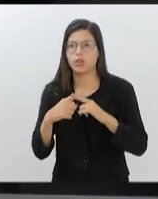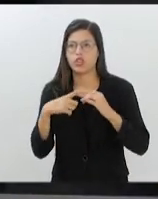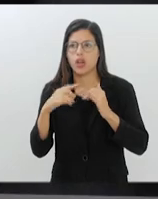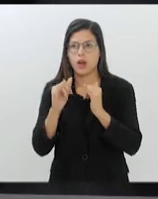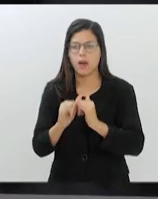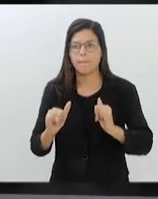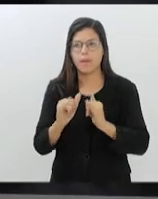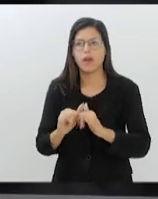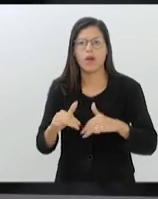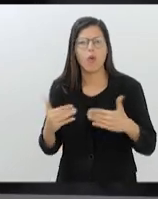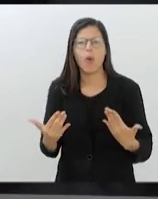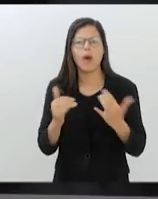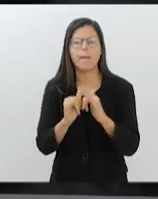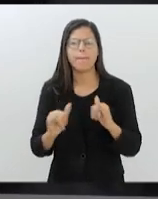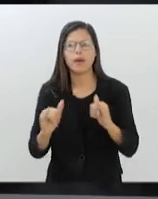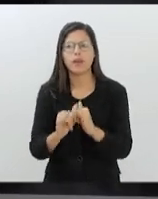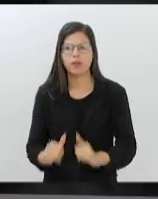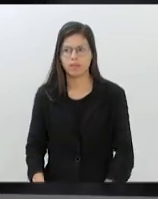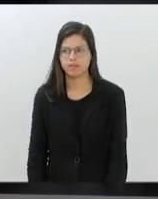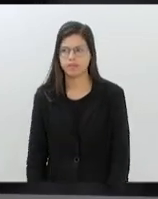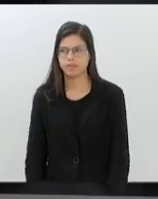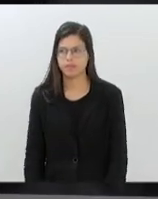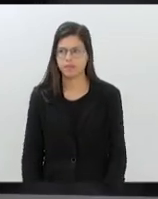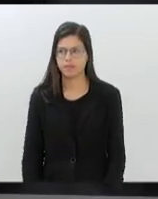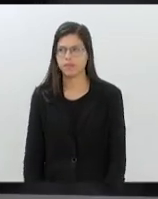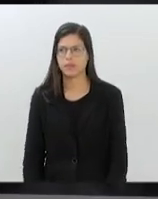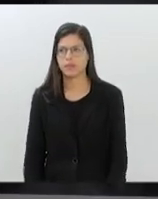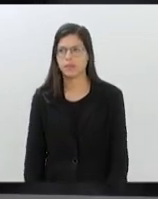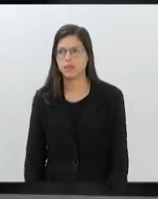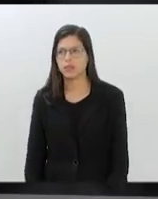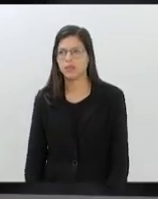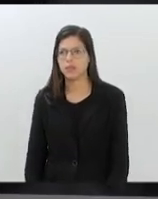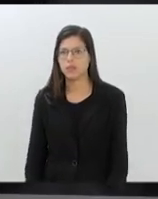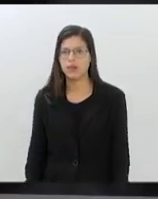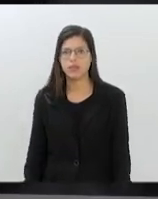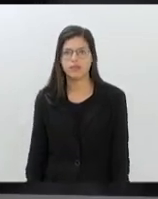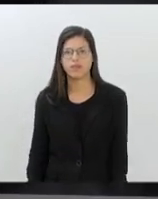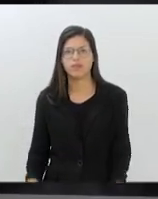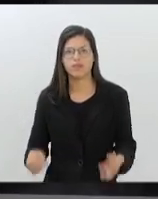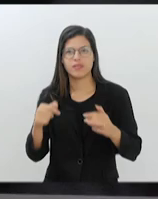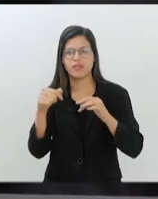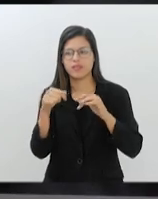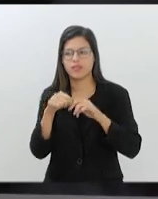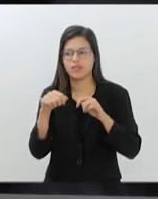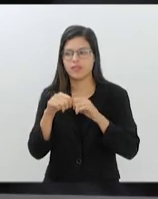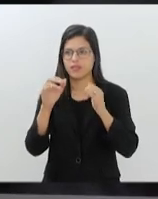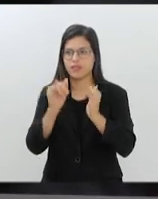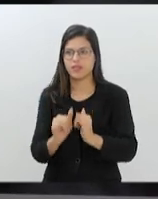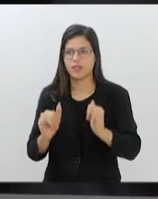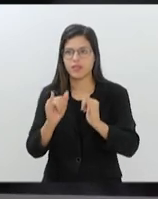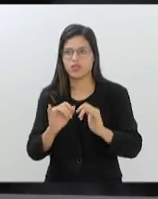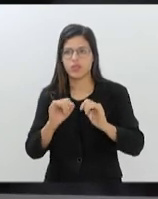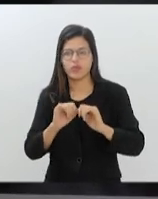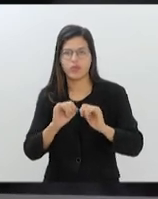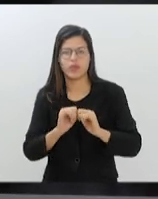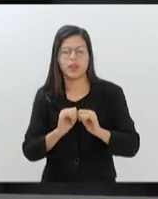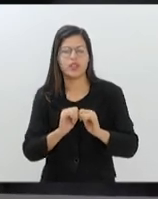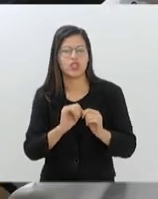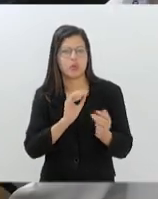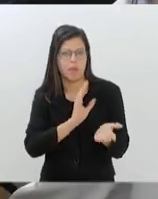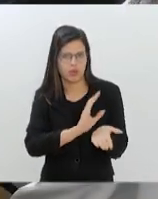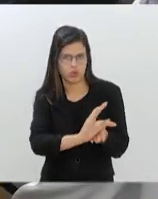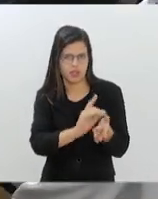algun qu qu campanh a gente a gente não chegou a fazer campanha publicitária a gente fez eh patrocínios tá